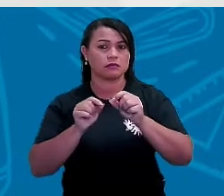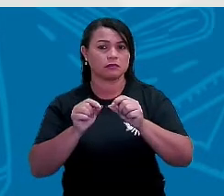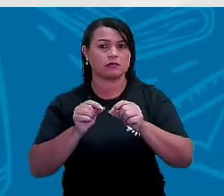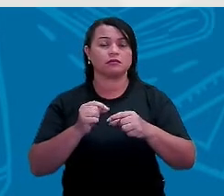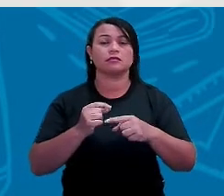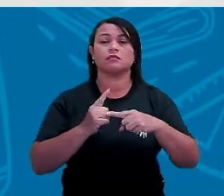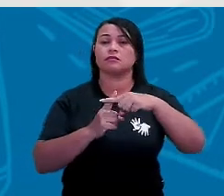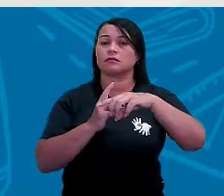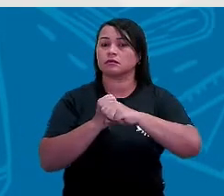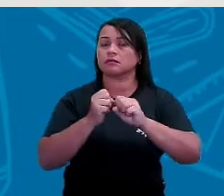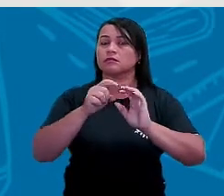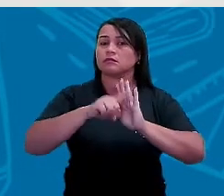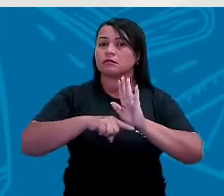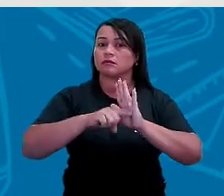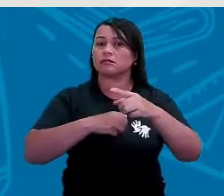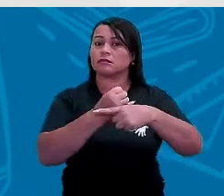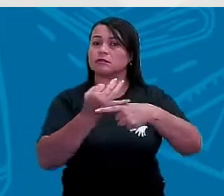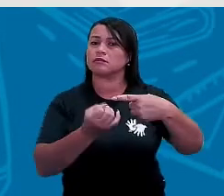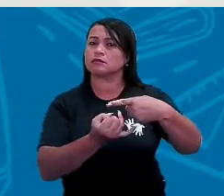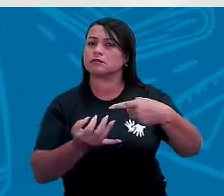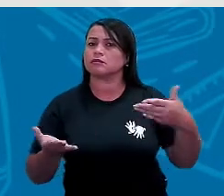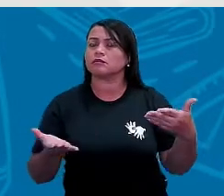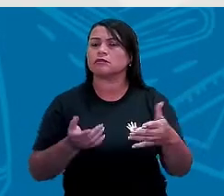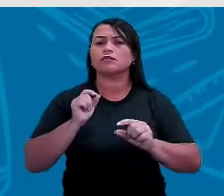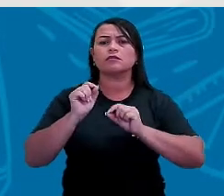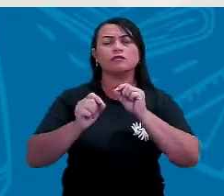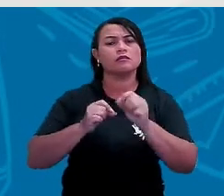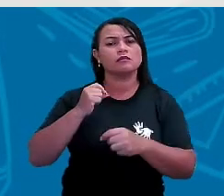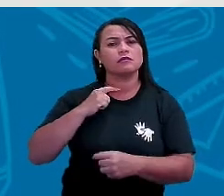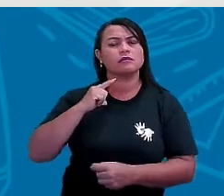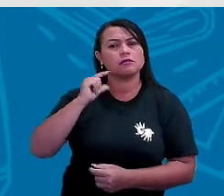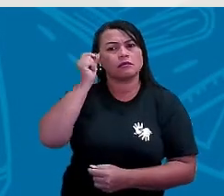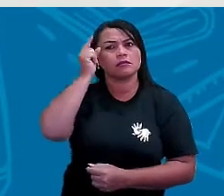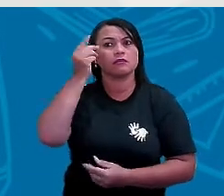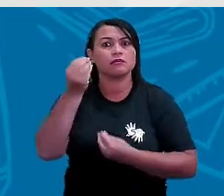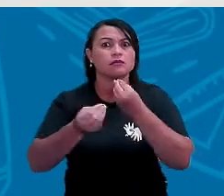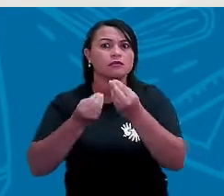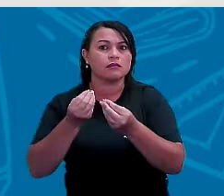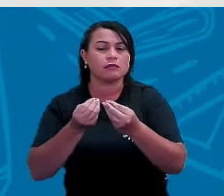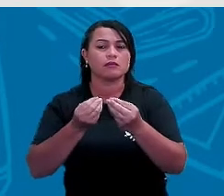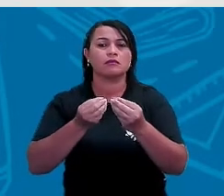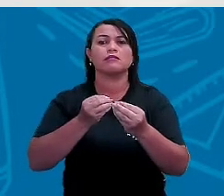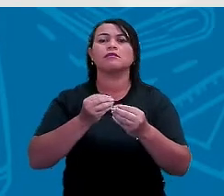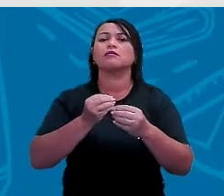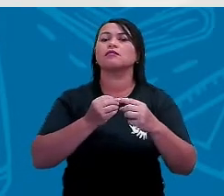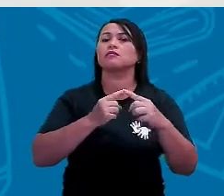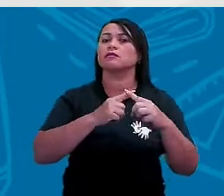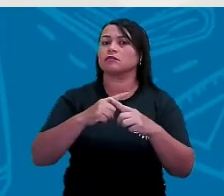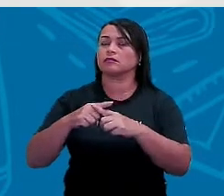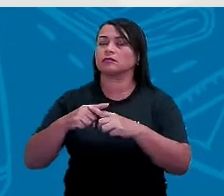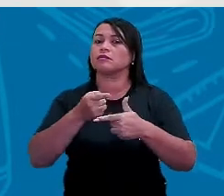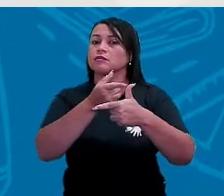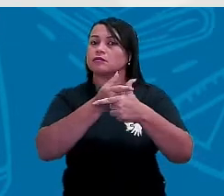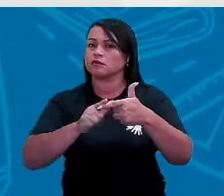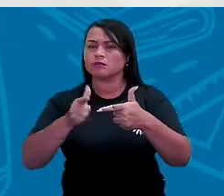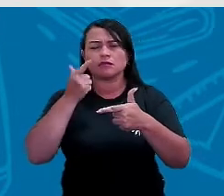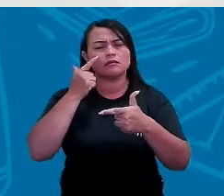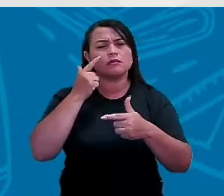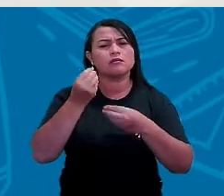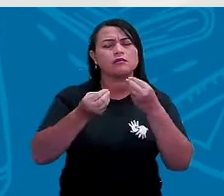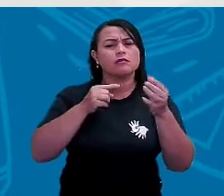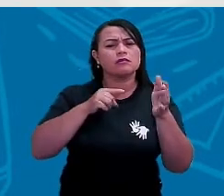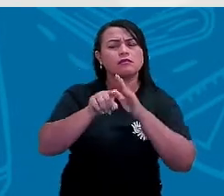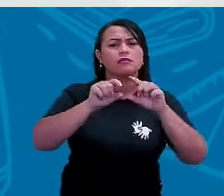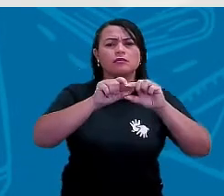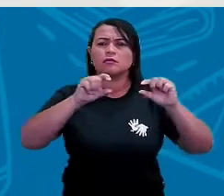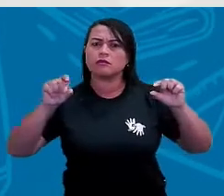frações. Hoje a gente vai trazer aqui uma ideia, né, voltada para multiplicação e divisão. Vamos ver o que o problema pede, né,